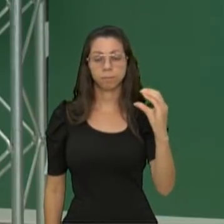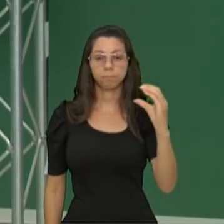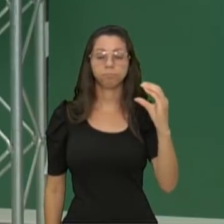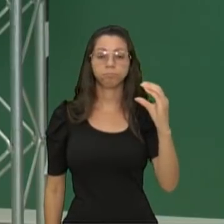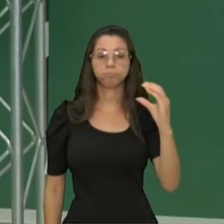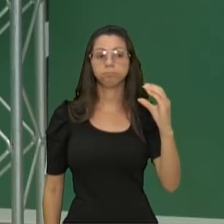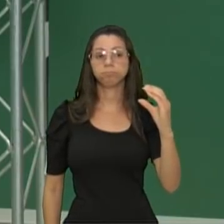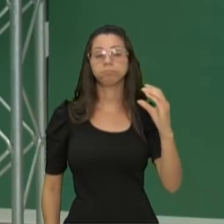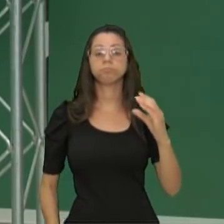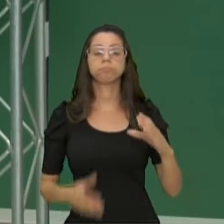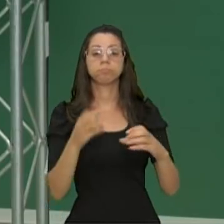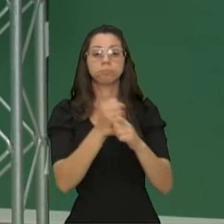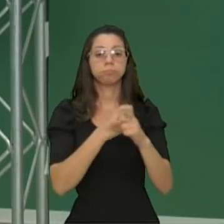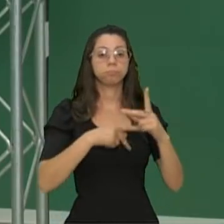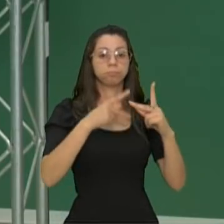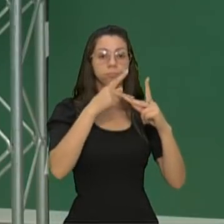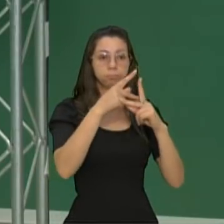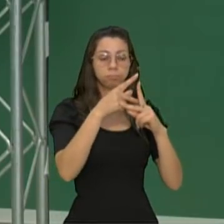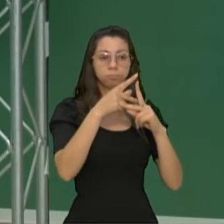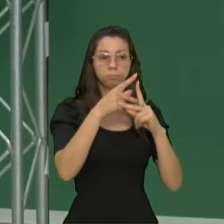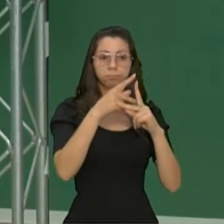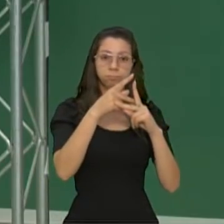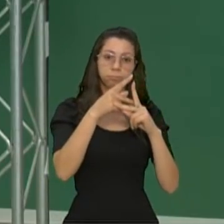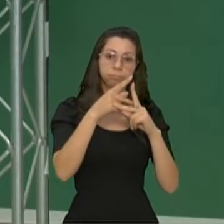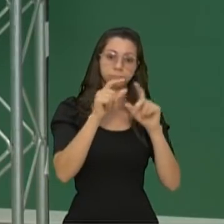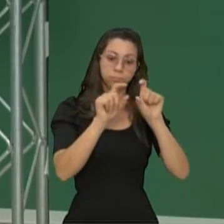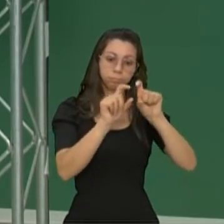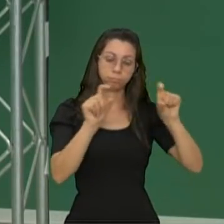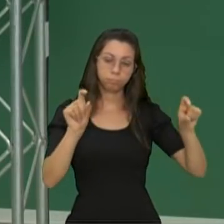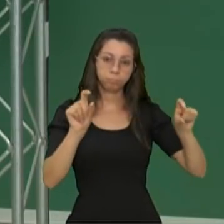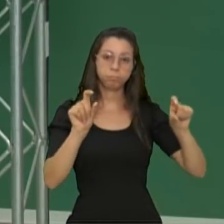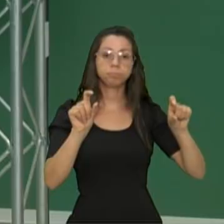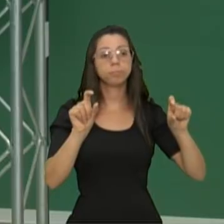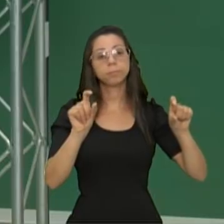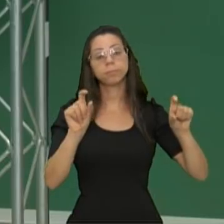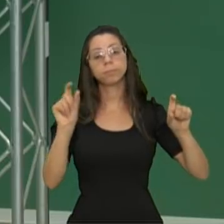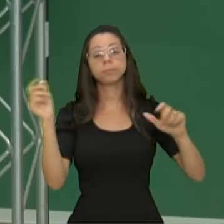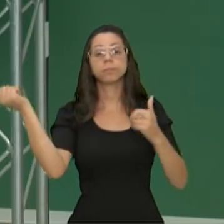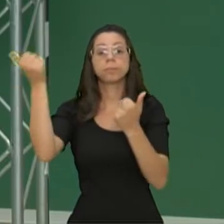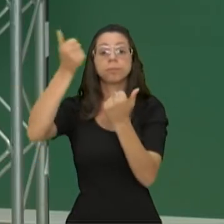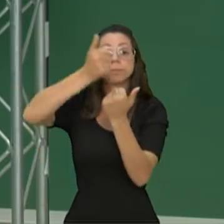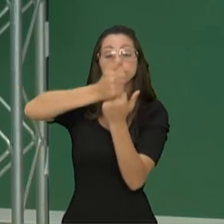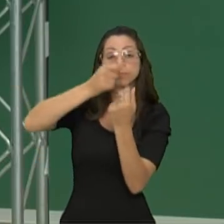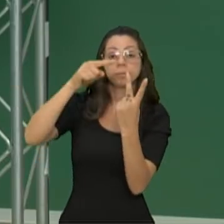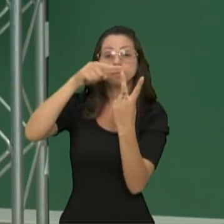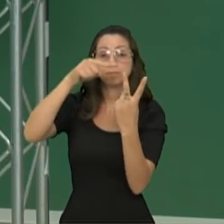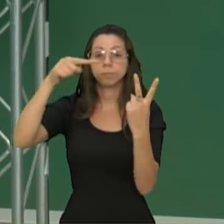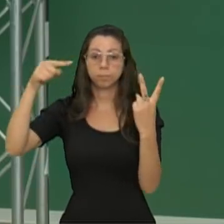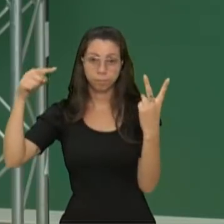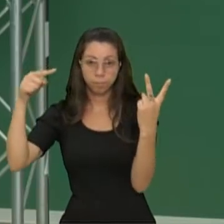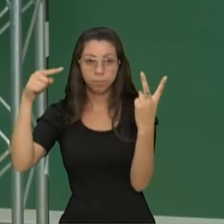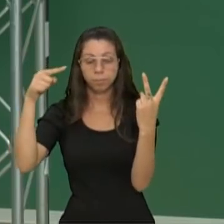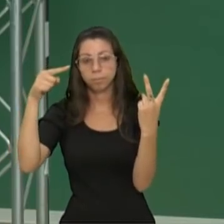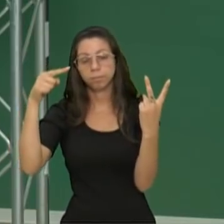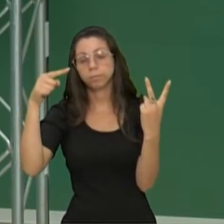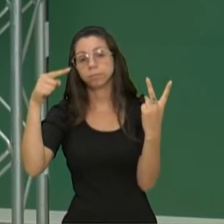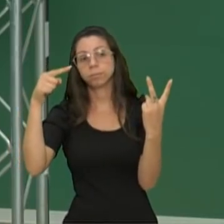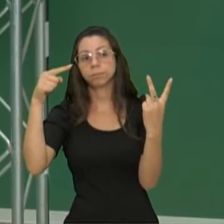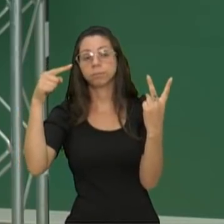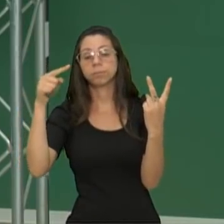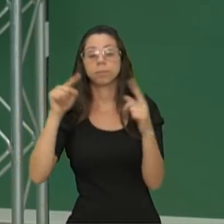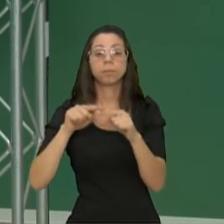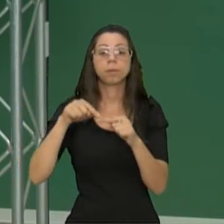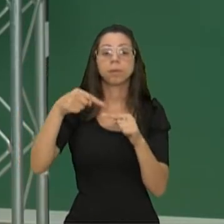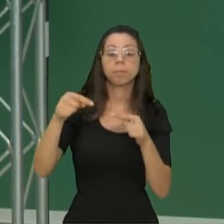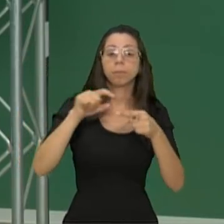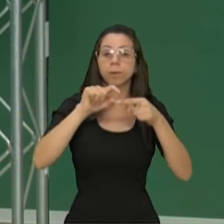C, calcular o valor de delta, discriminante delta, aplicar os valores que você tem na fórmula de Bhaskara,